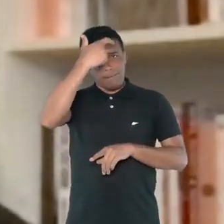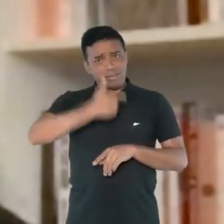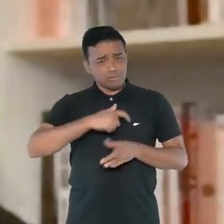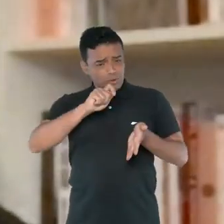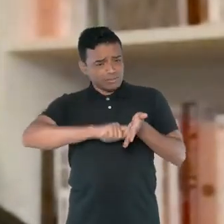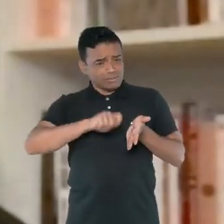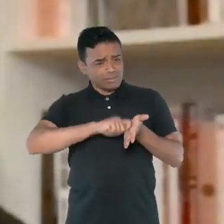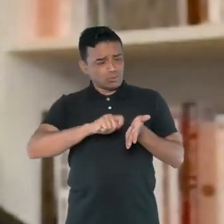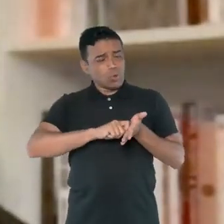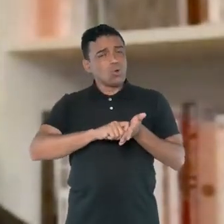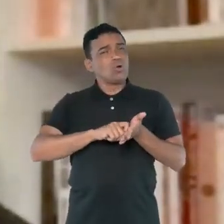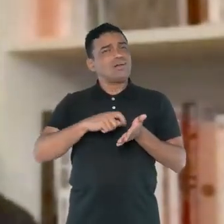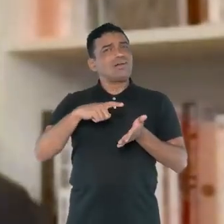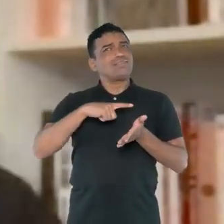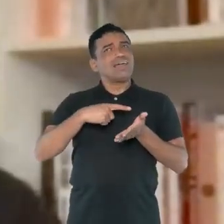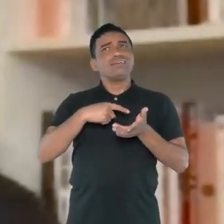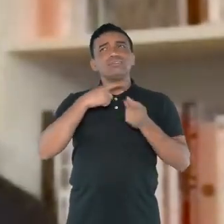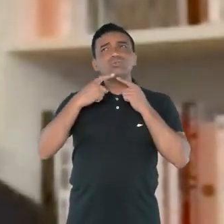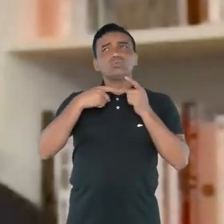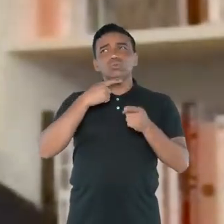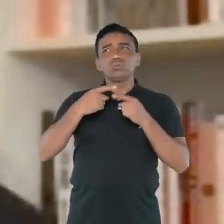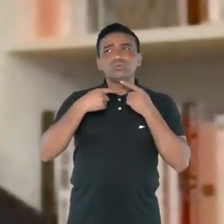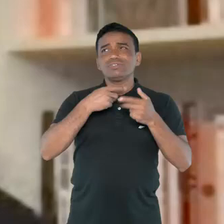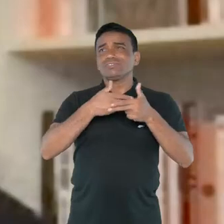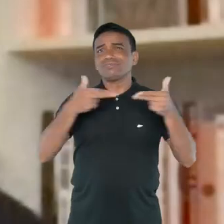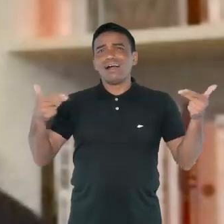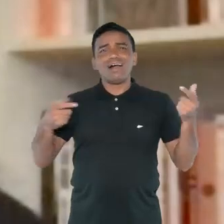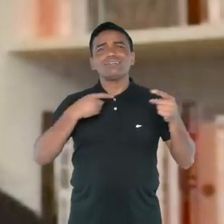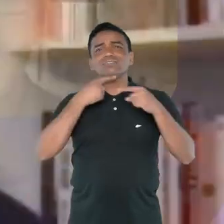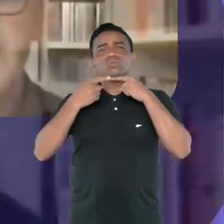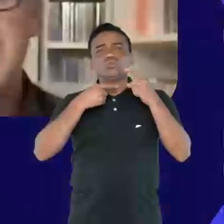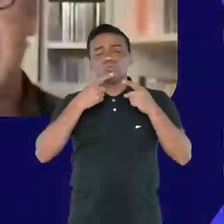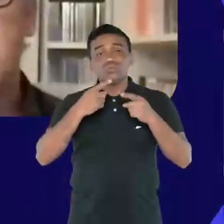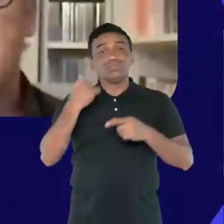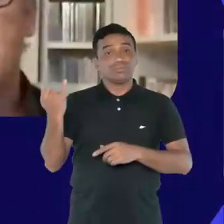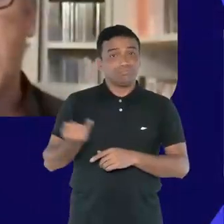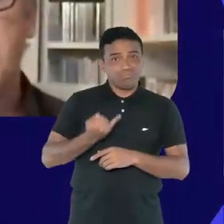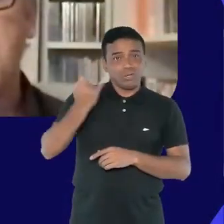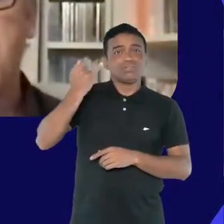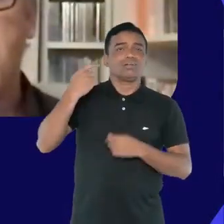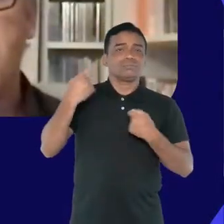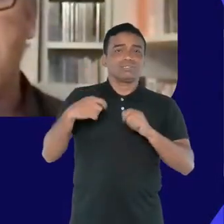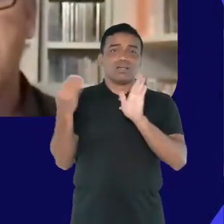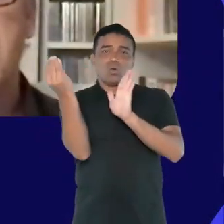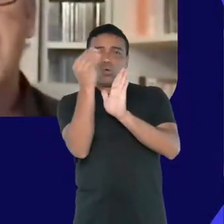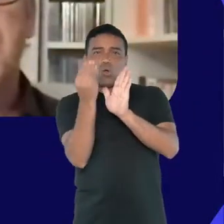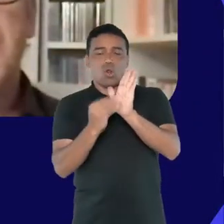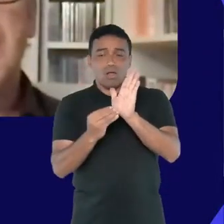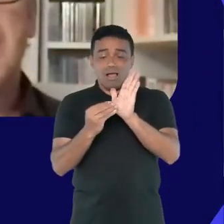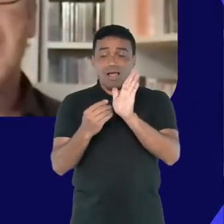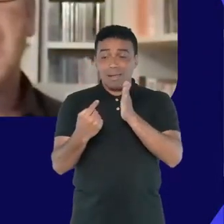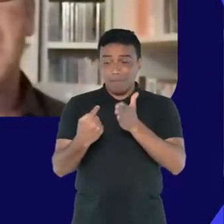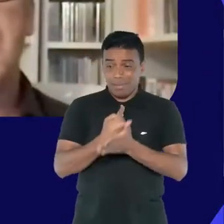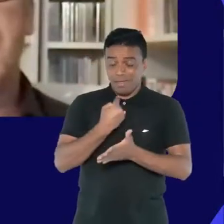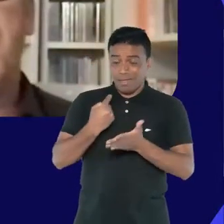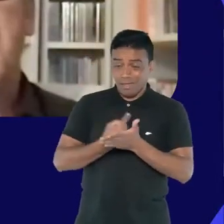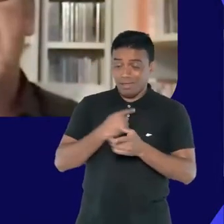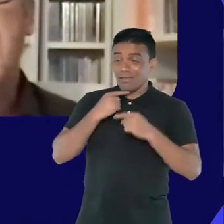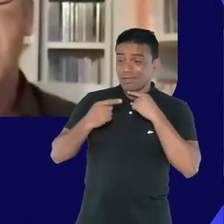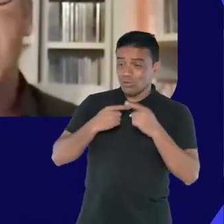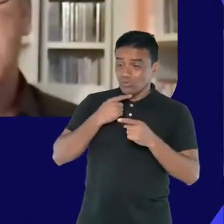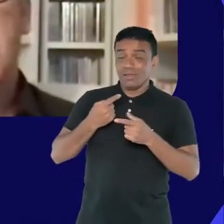uma pergunta que tenho sempre, ou há várias perguntas importantes que tenho de colocar a mim próprio e